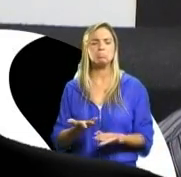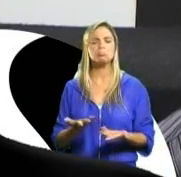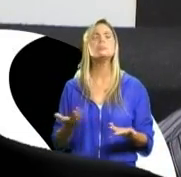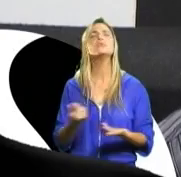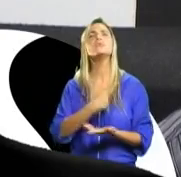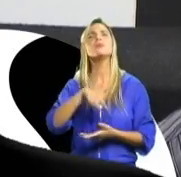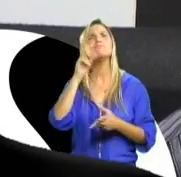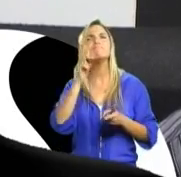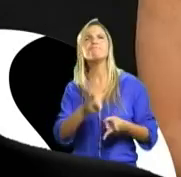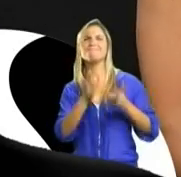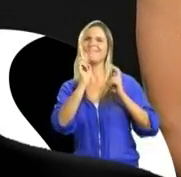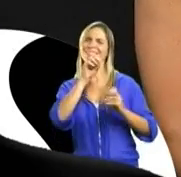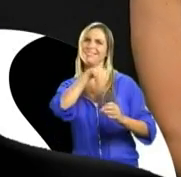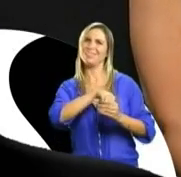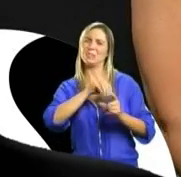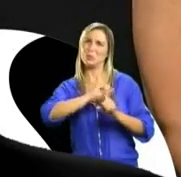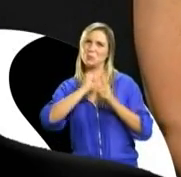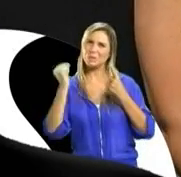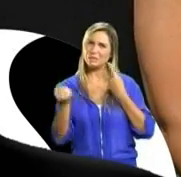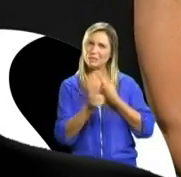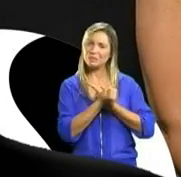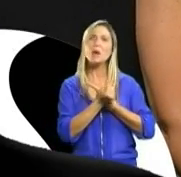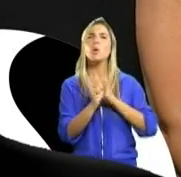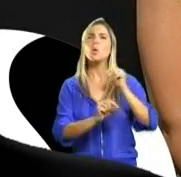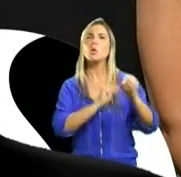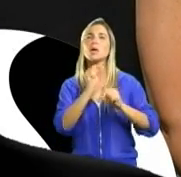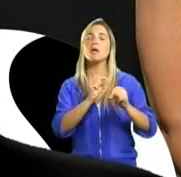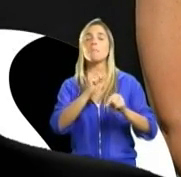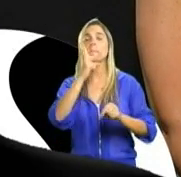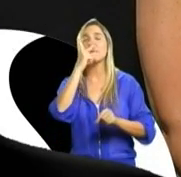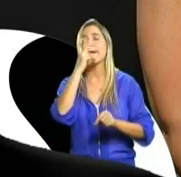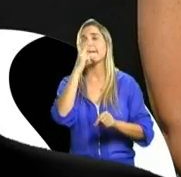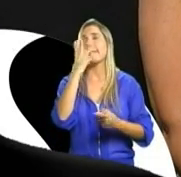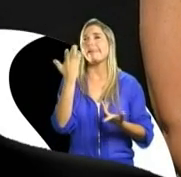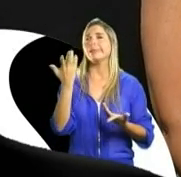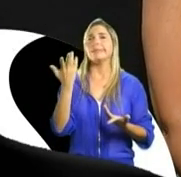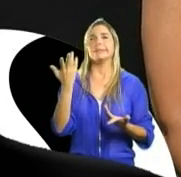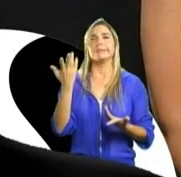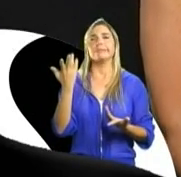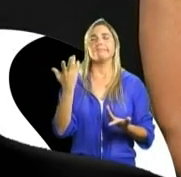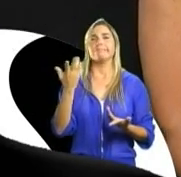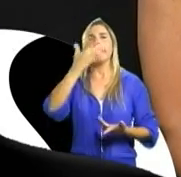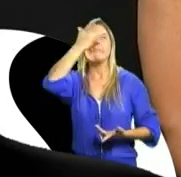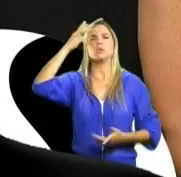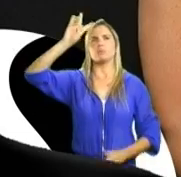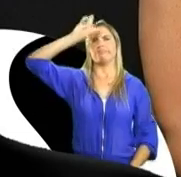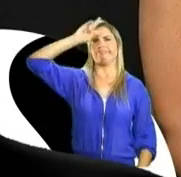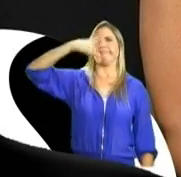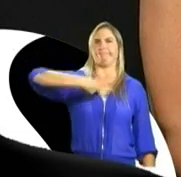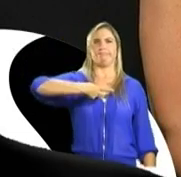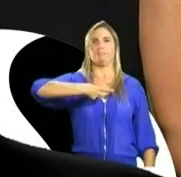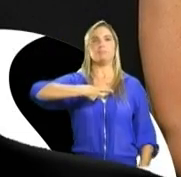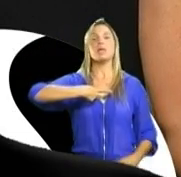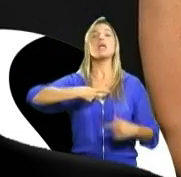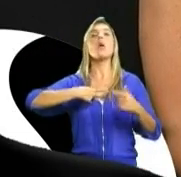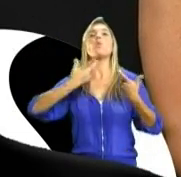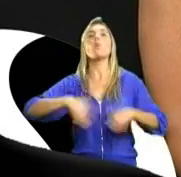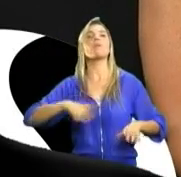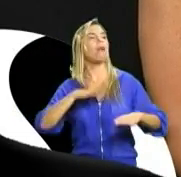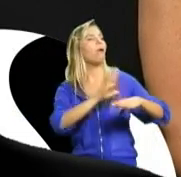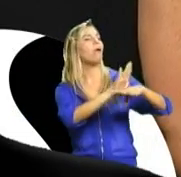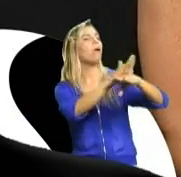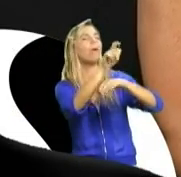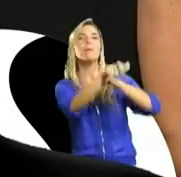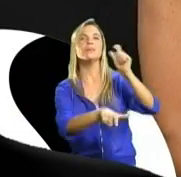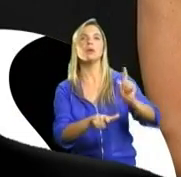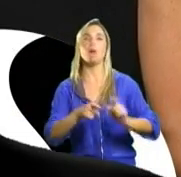a gente vê dentro da nossa sociedade uma valorização, uma individualização. Eu tenho